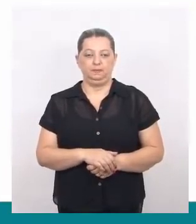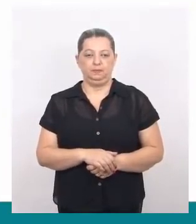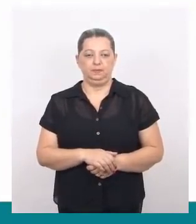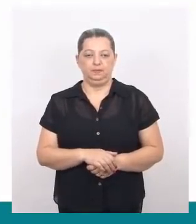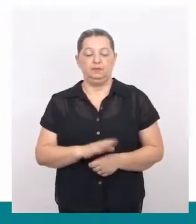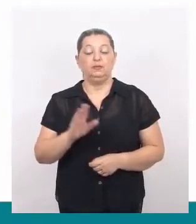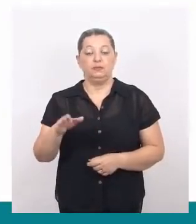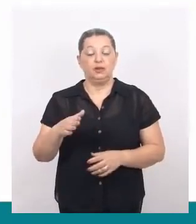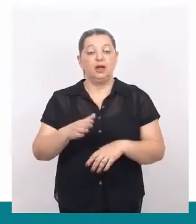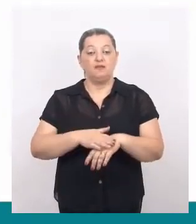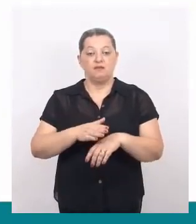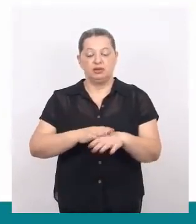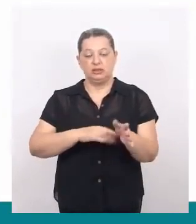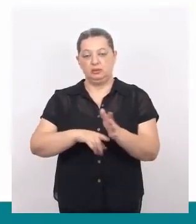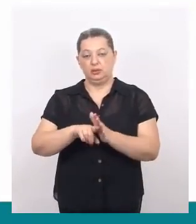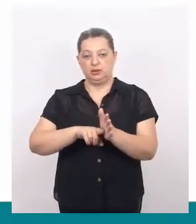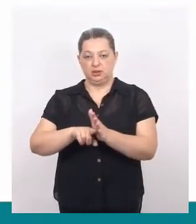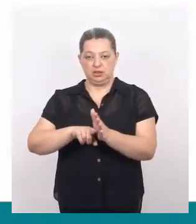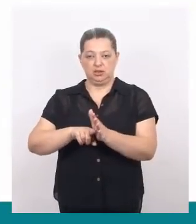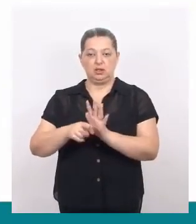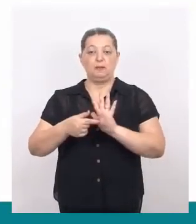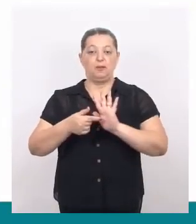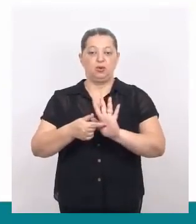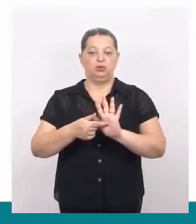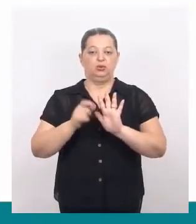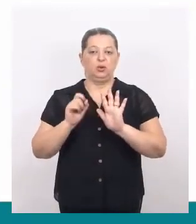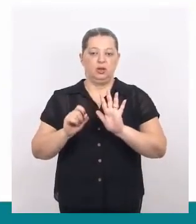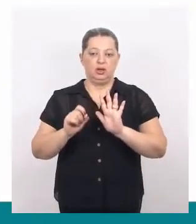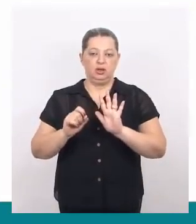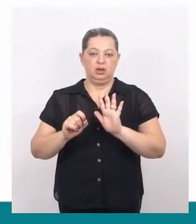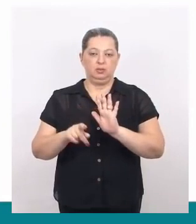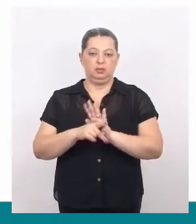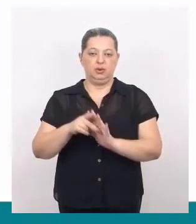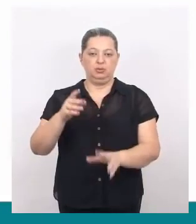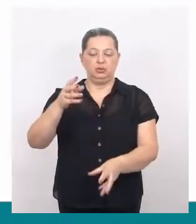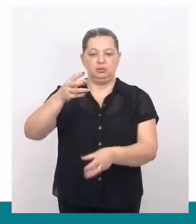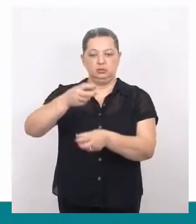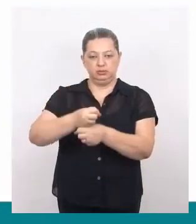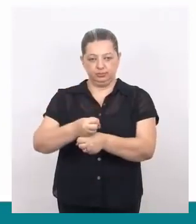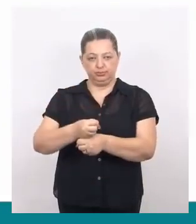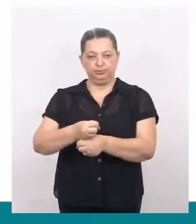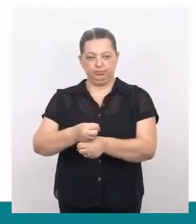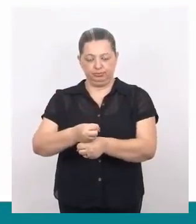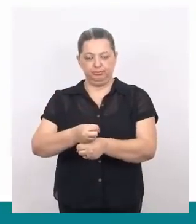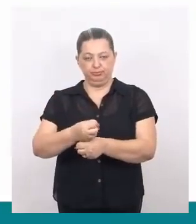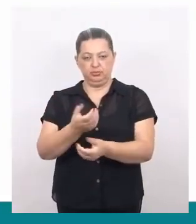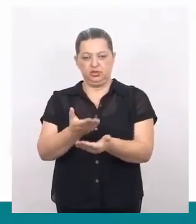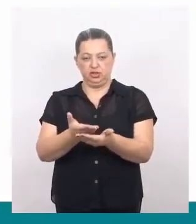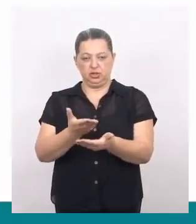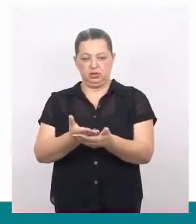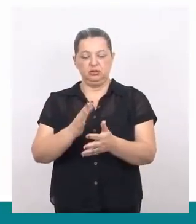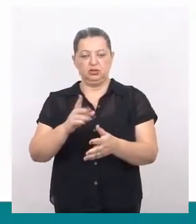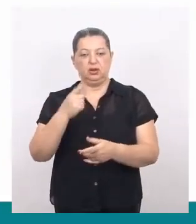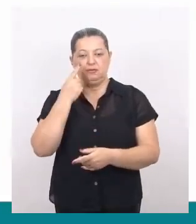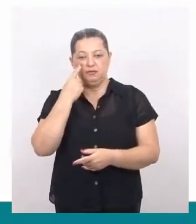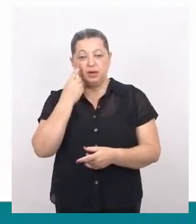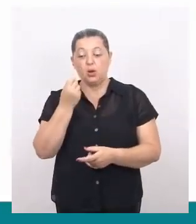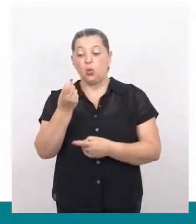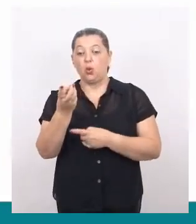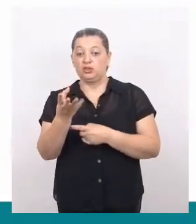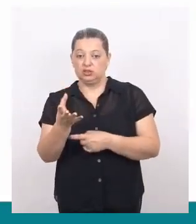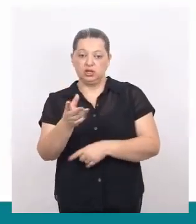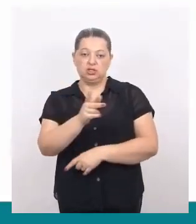Quando ele realizar a pesquisa, aparece para ele na tela o saldo de aulas dos componentes selecionados. Então, ele vê aqui a quantidade de professores